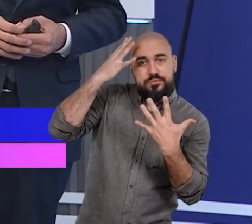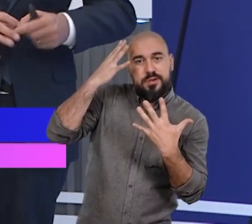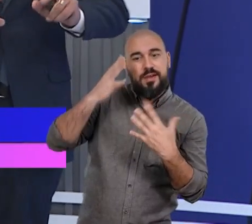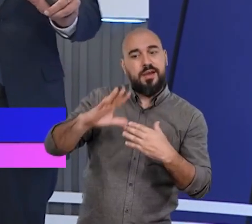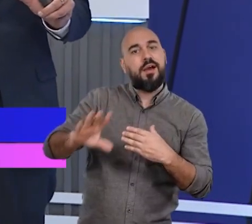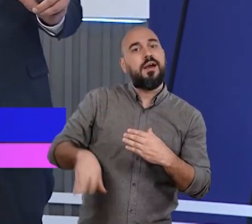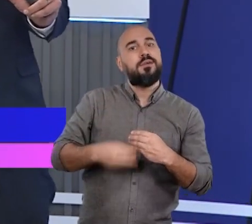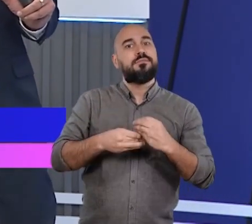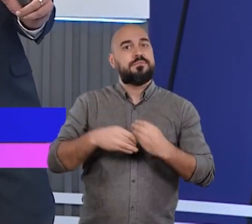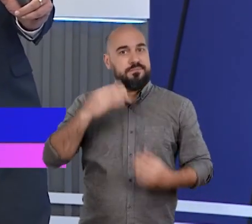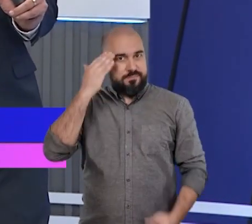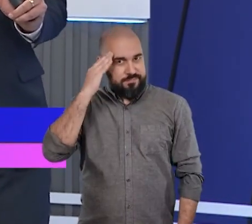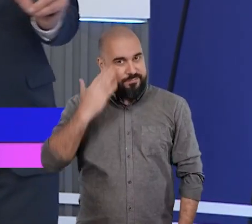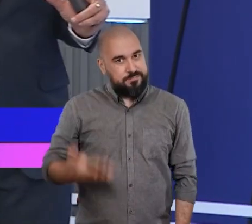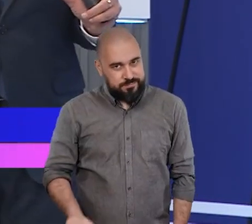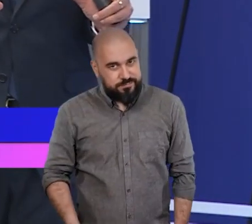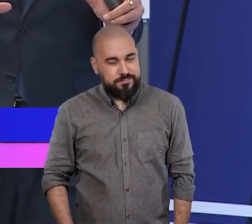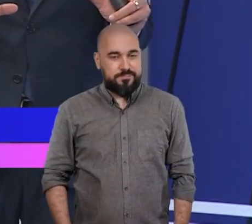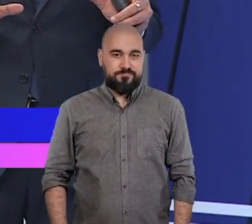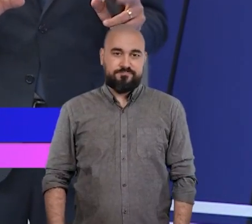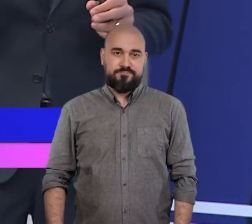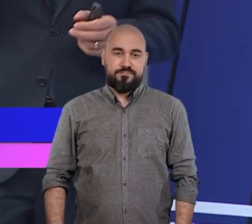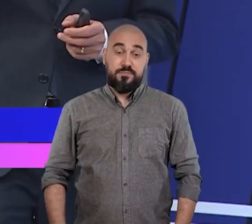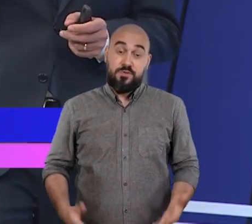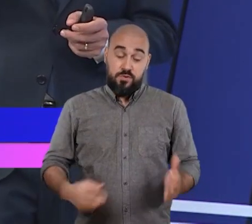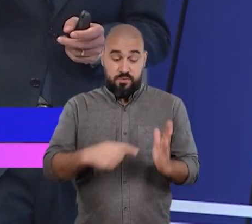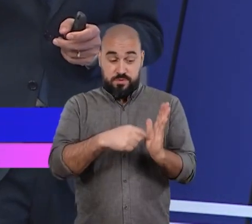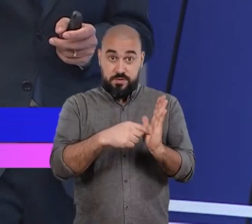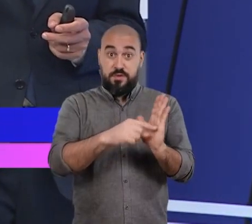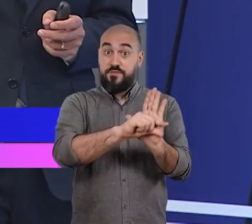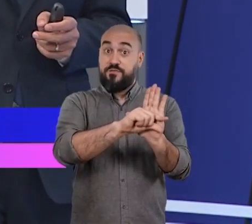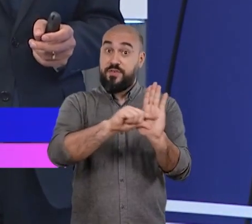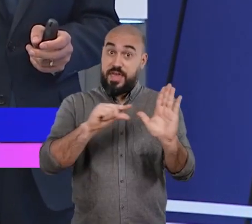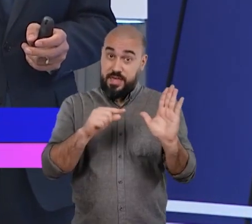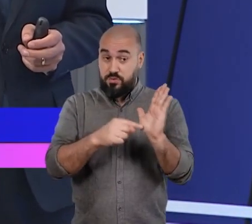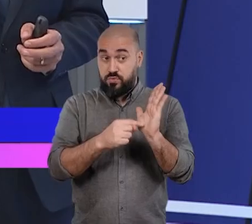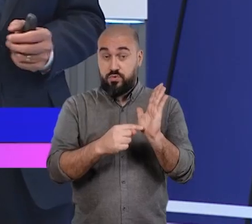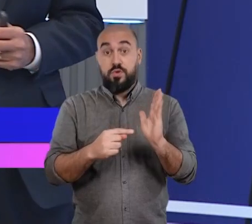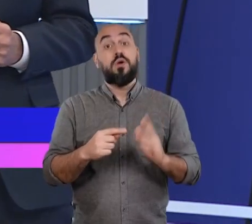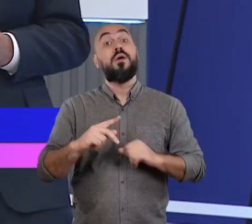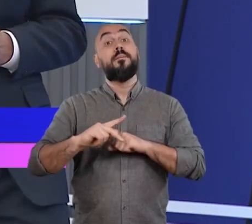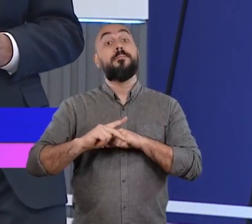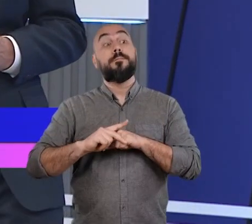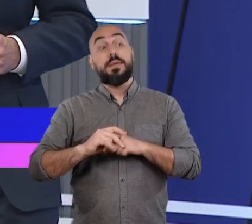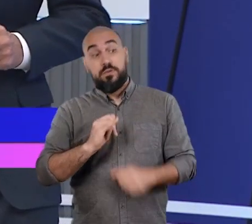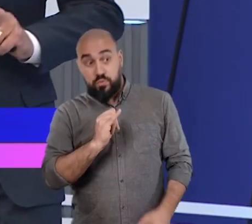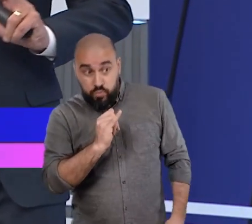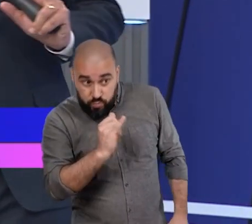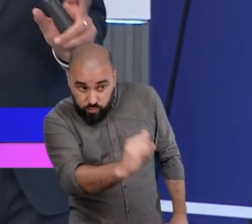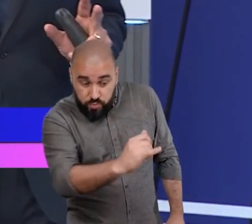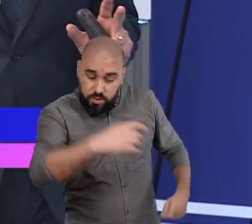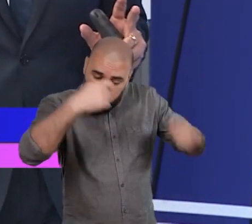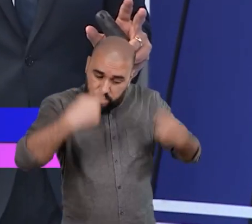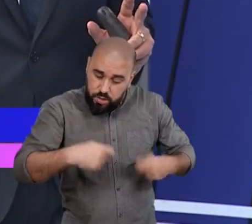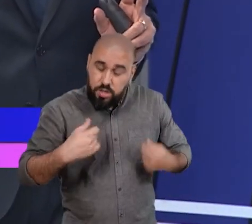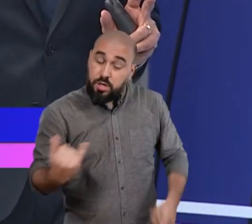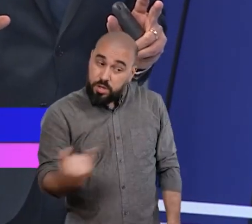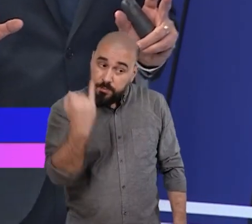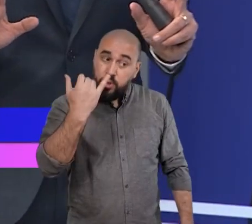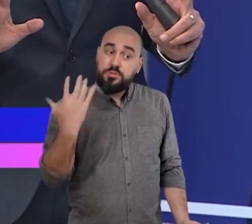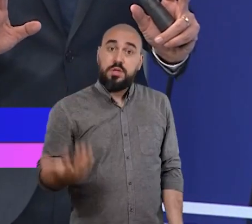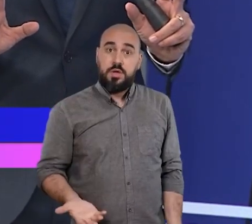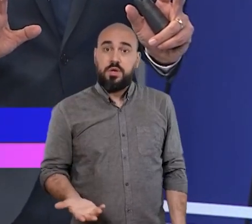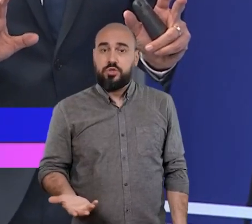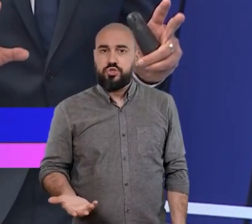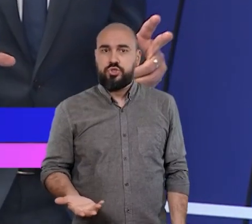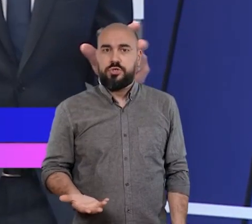Então, olhando para este verso e para a importância que Pedro deu para o batismo, você não pode dizer para mim que o batismo é